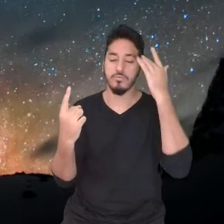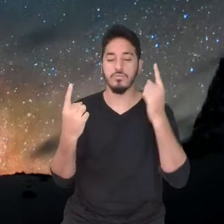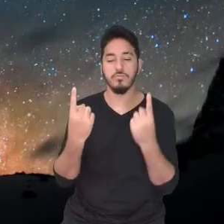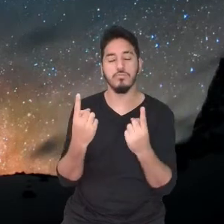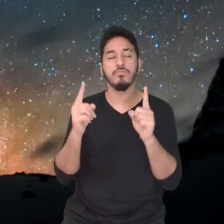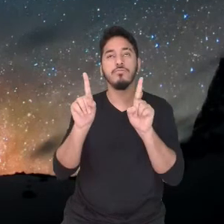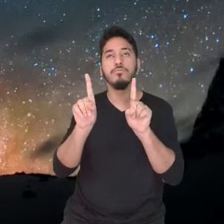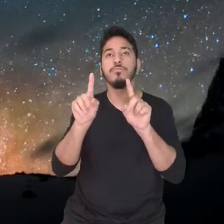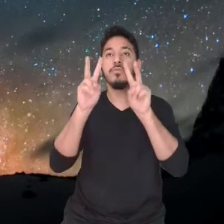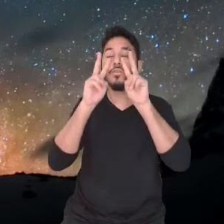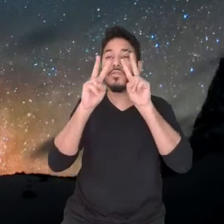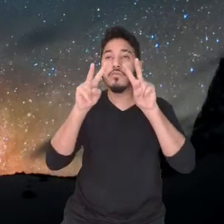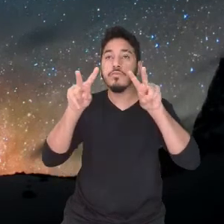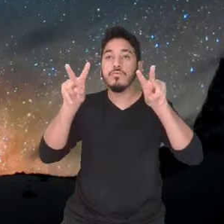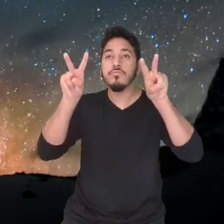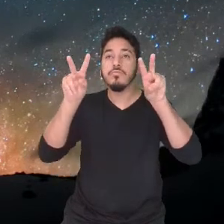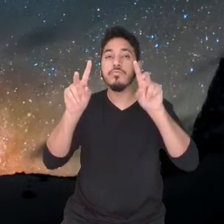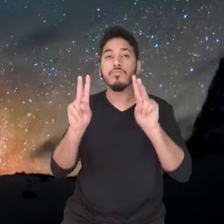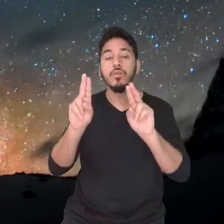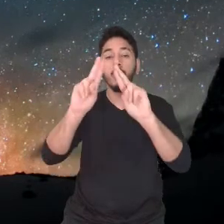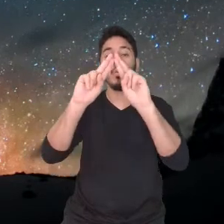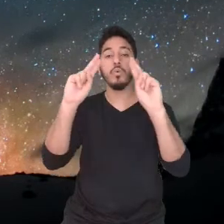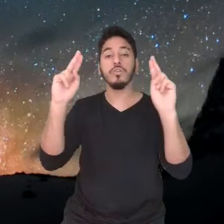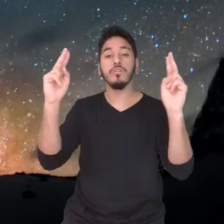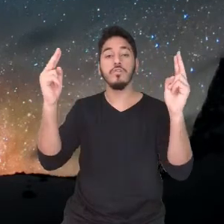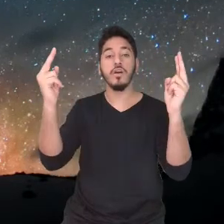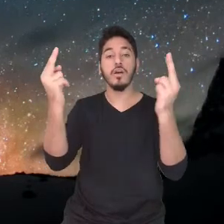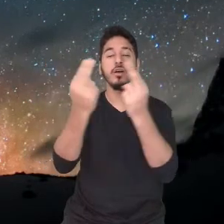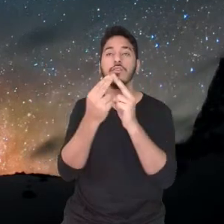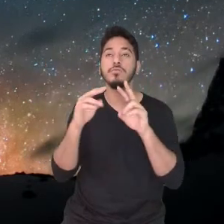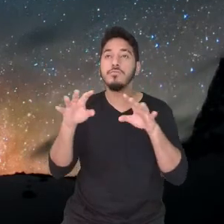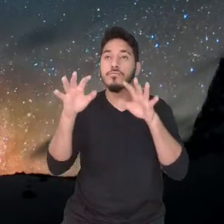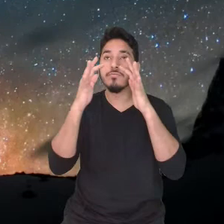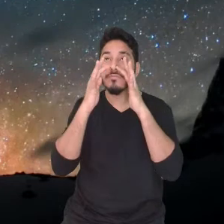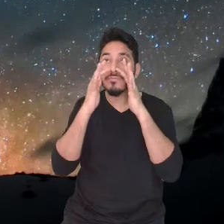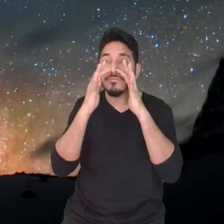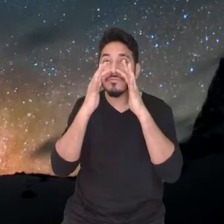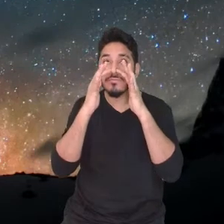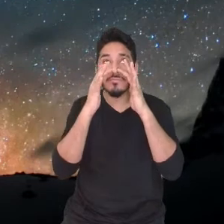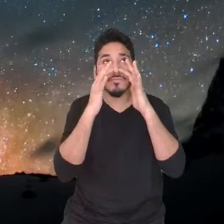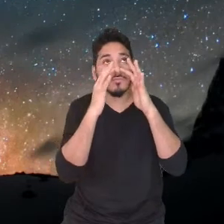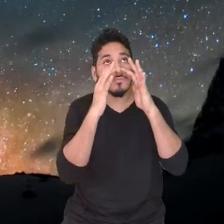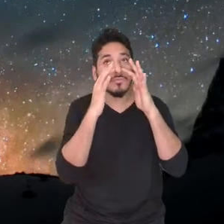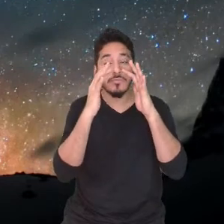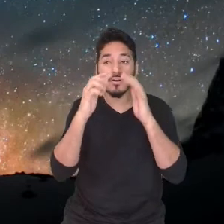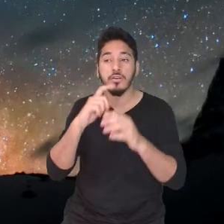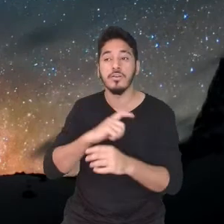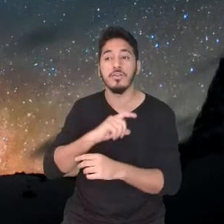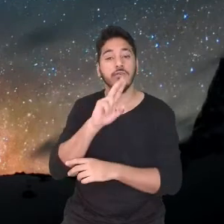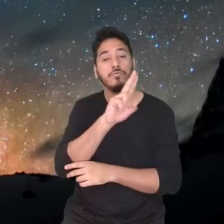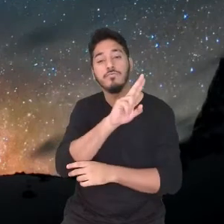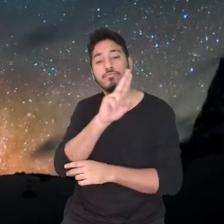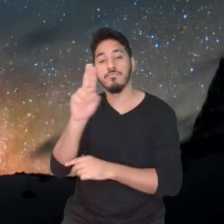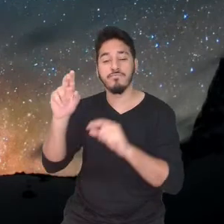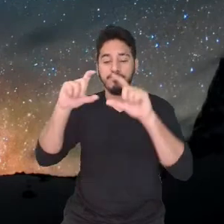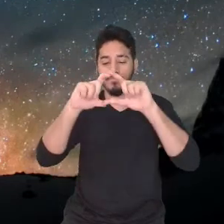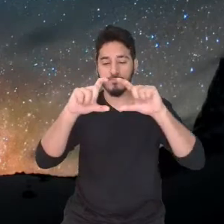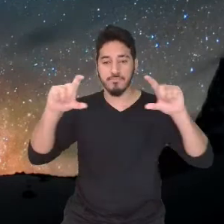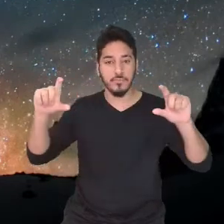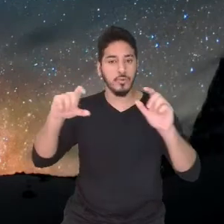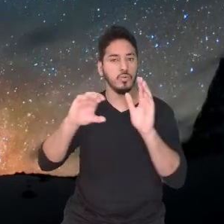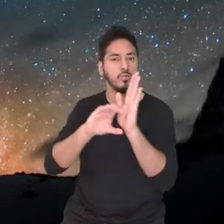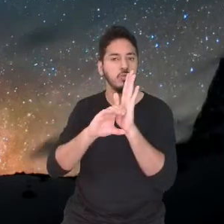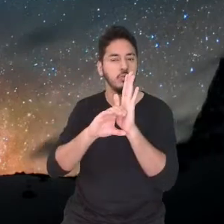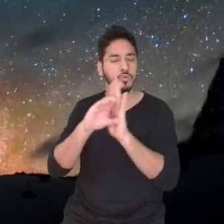já pensando nessa astronomia que nos traz essa tecnologia. E está aí essa frase do grande cientista